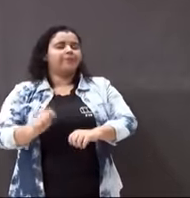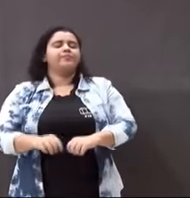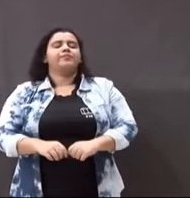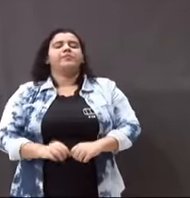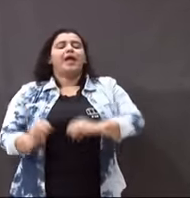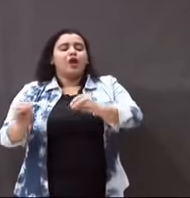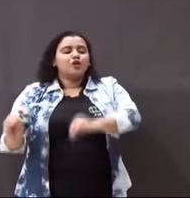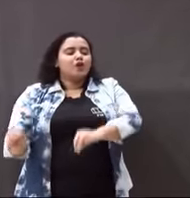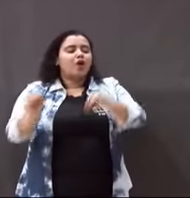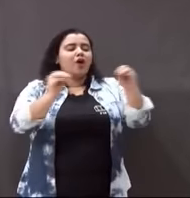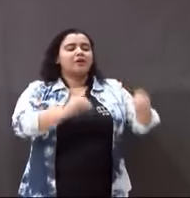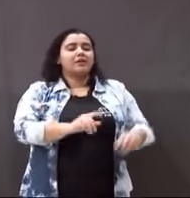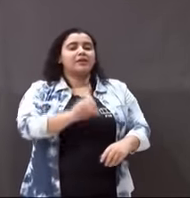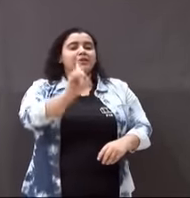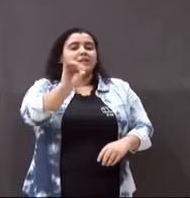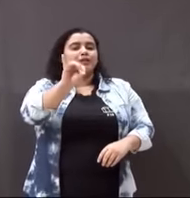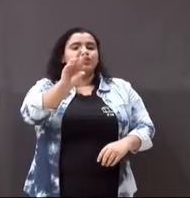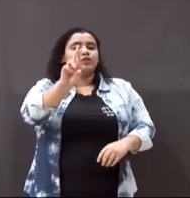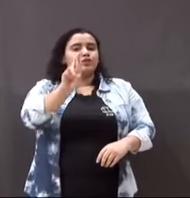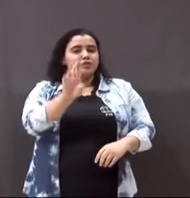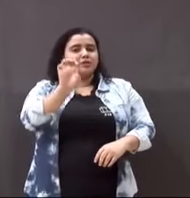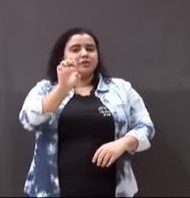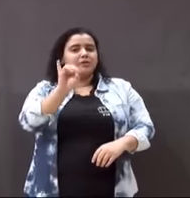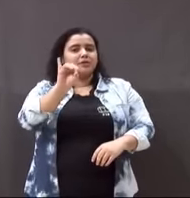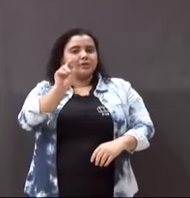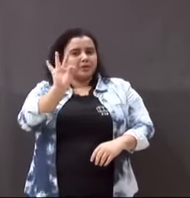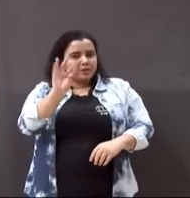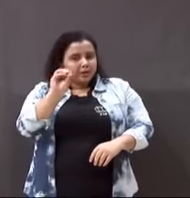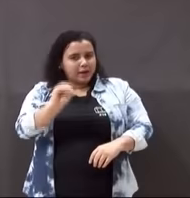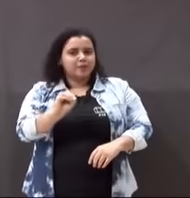eu sei aonde os peixes estão.